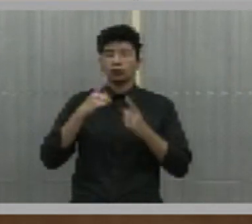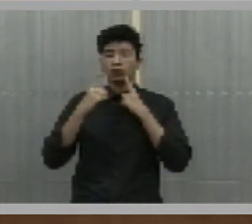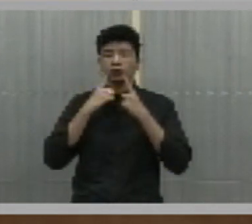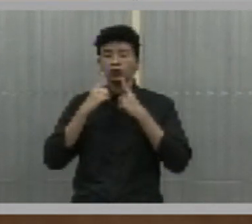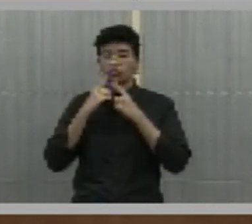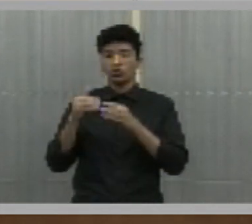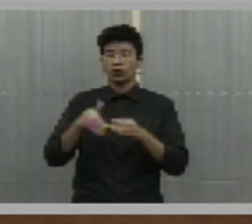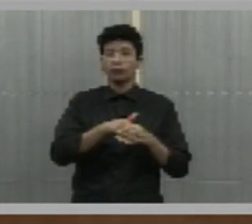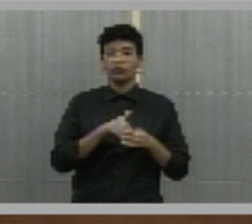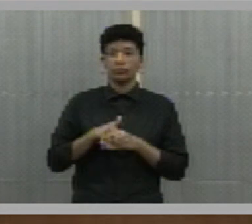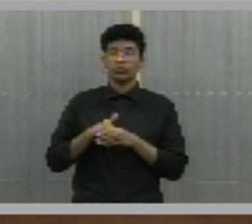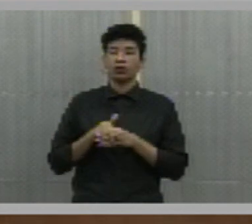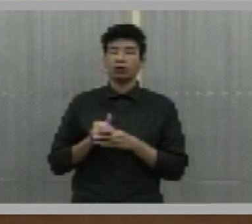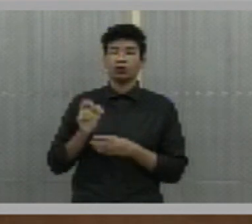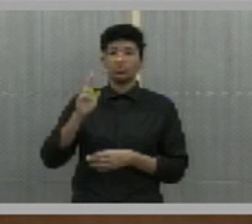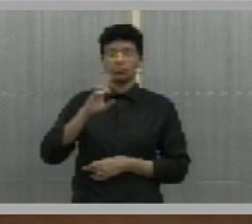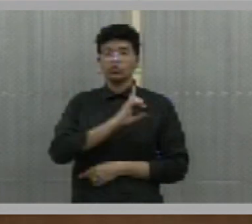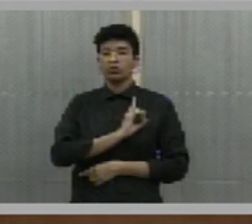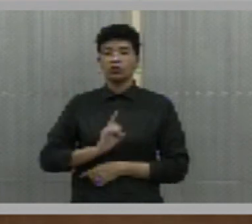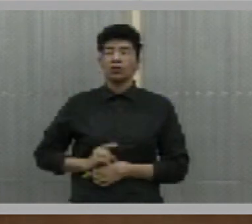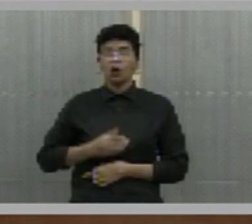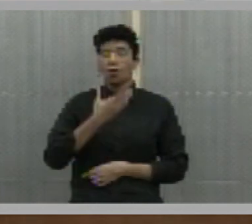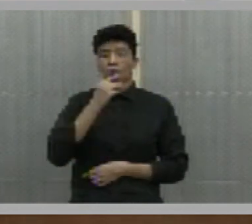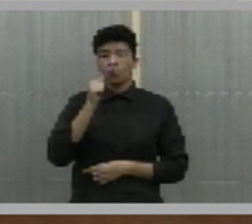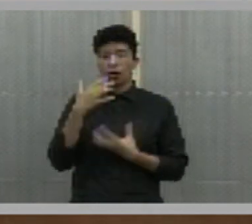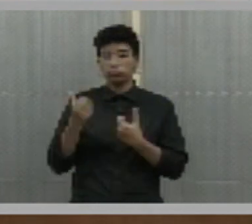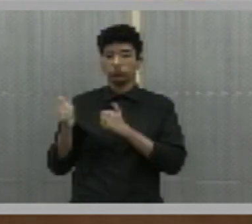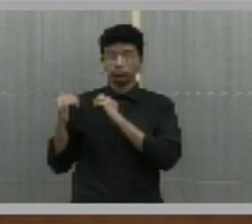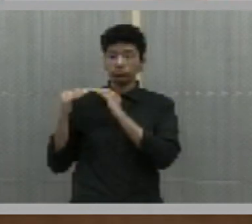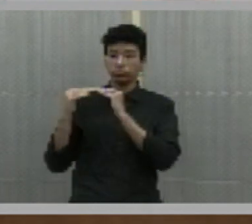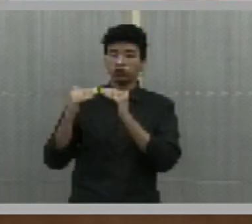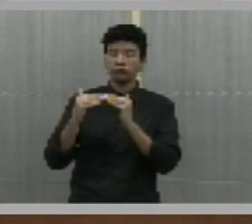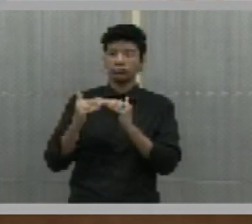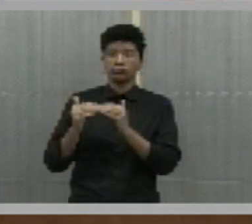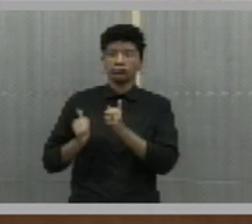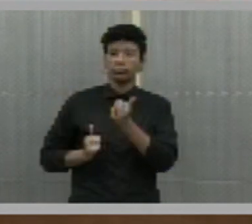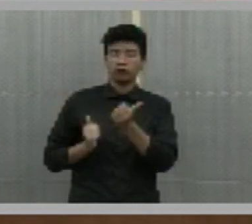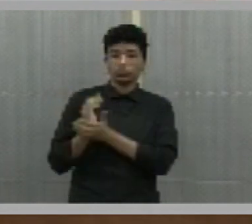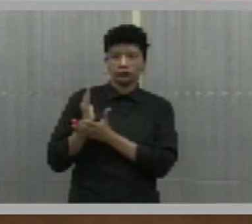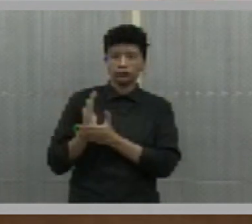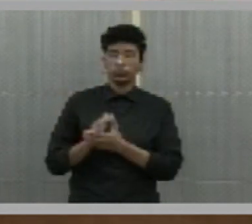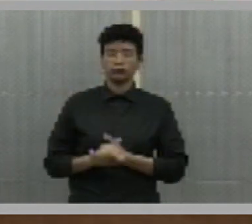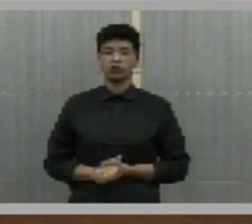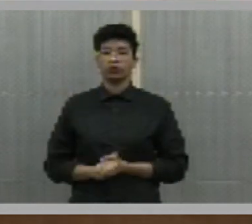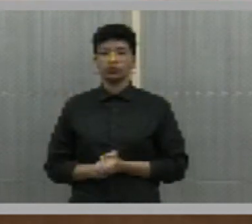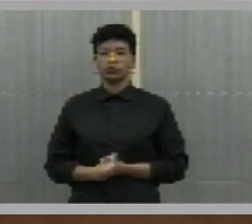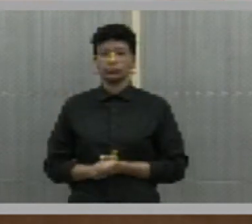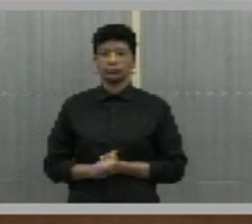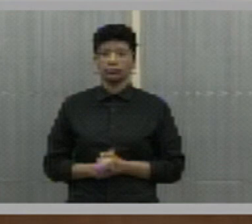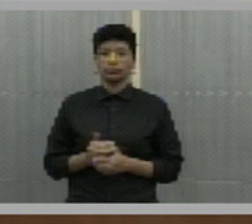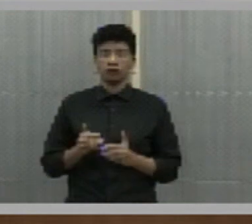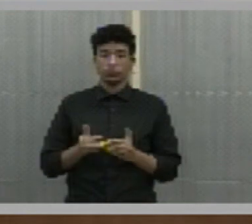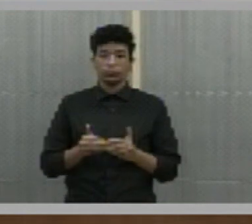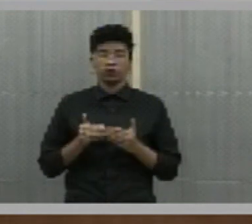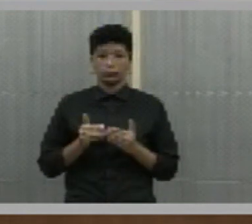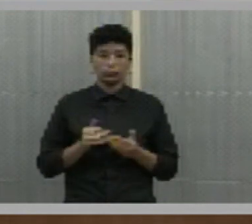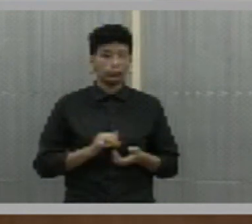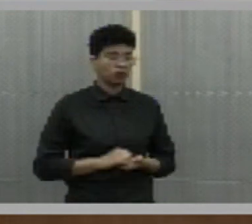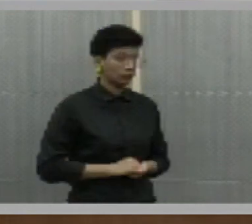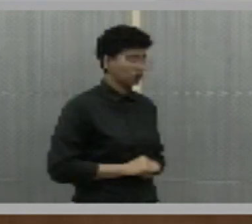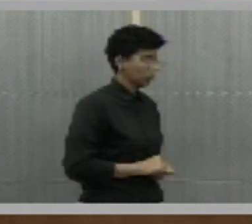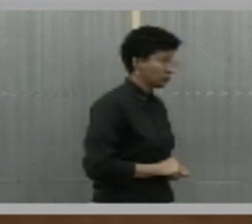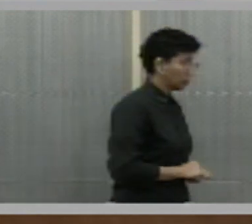em votação, deputadas e deputados que aprovam, permaneçam como estão. Aprovado. Solicito a permissão do